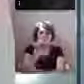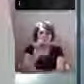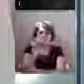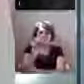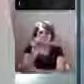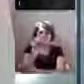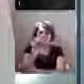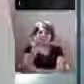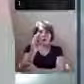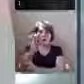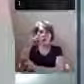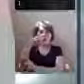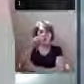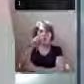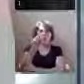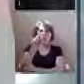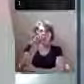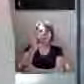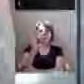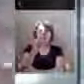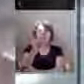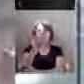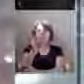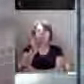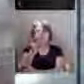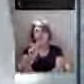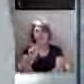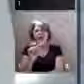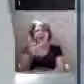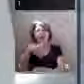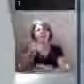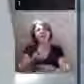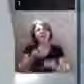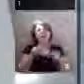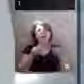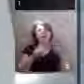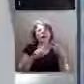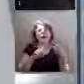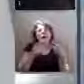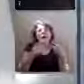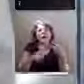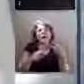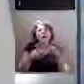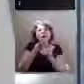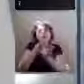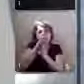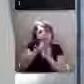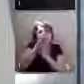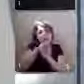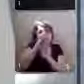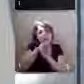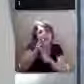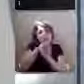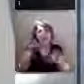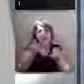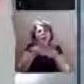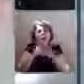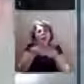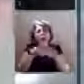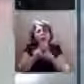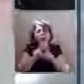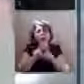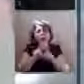resumo, você olha aí a palavra contrastiva. No abstract, eu gostaria de dar uma sugestão para você, que você